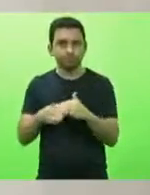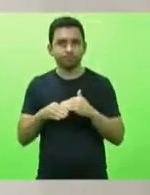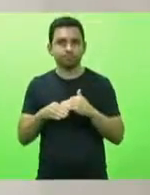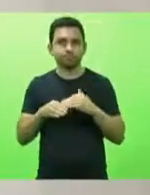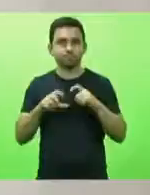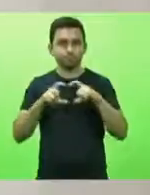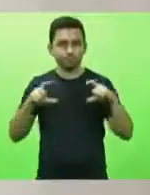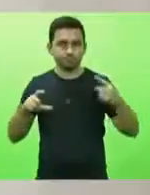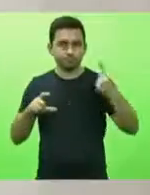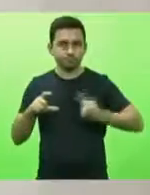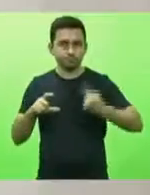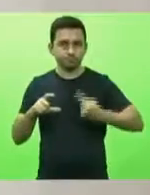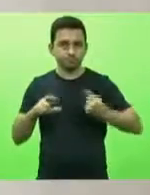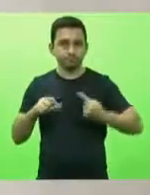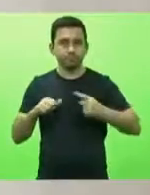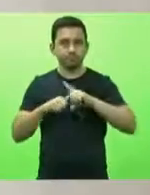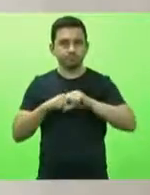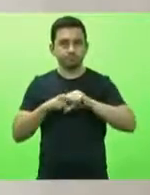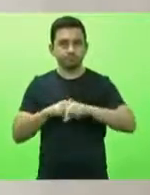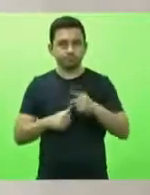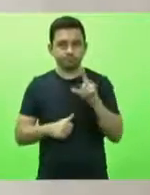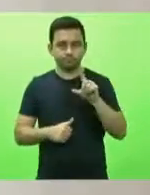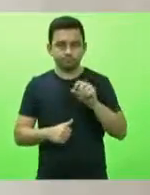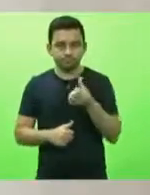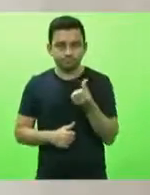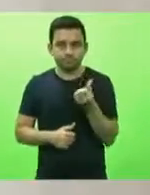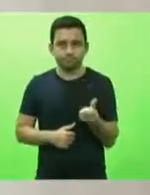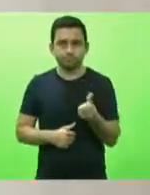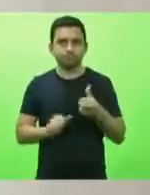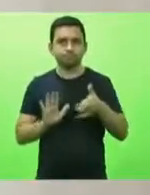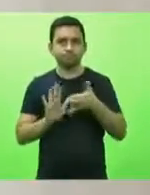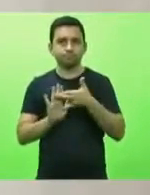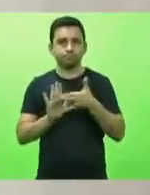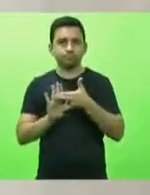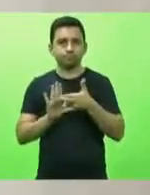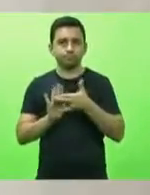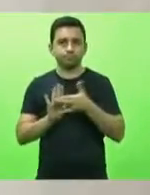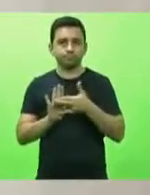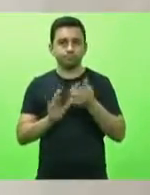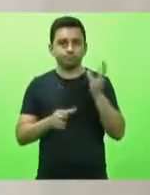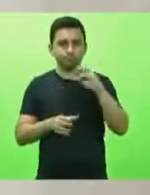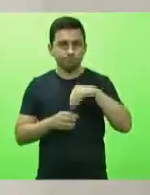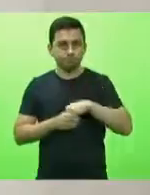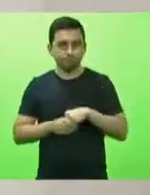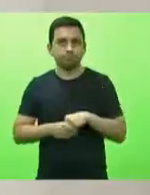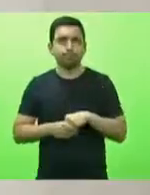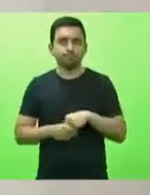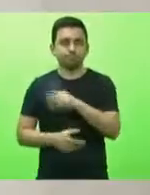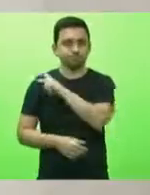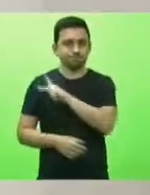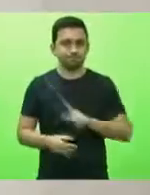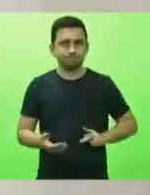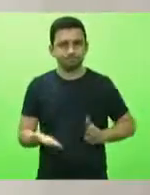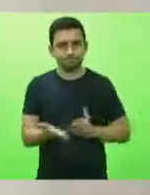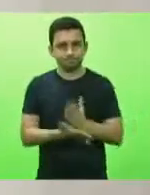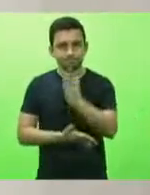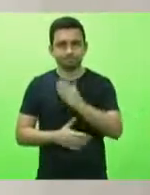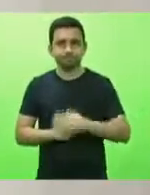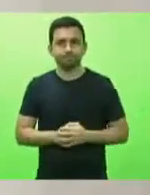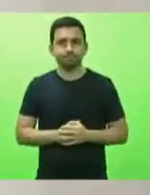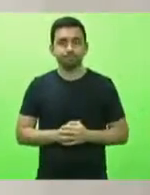parágrafo 1º do artigo 106 do Regimento Interno, o senhor presidente deu-a por aprovada.